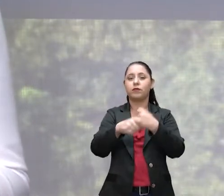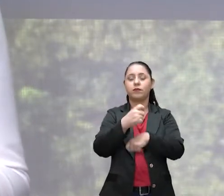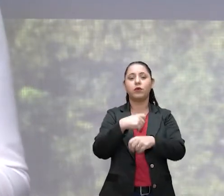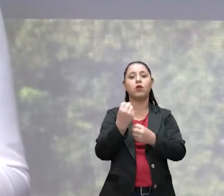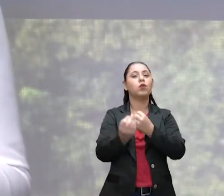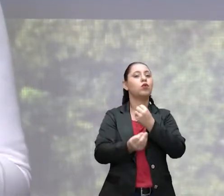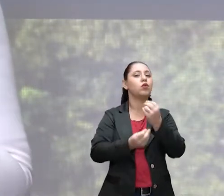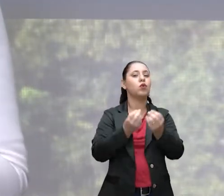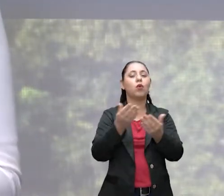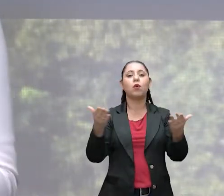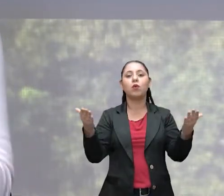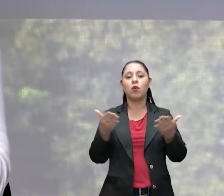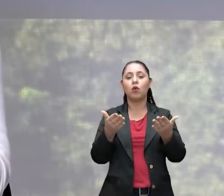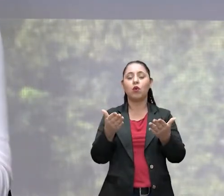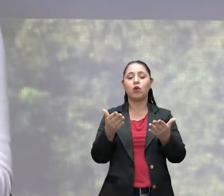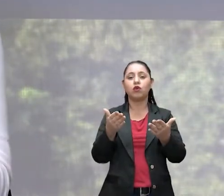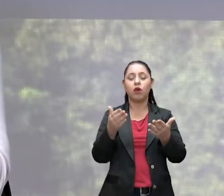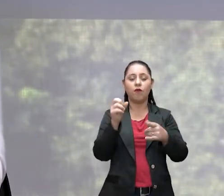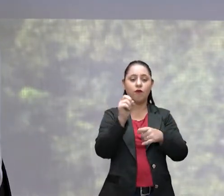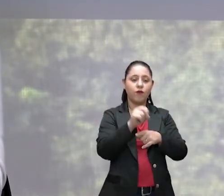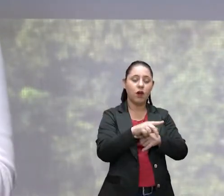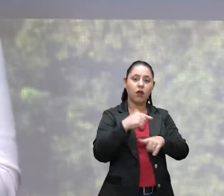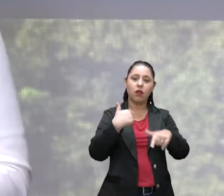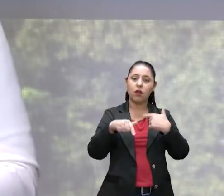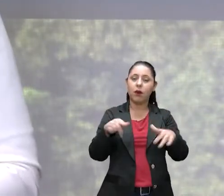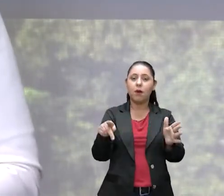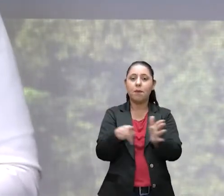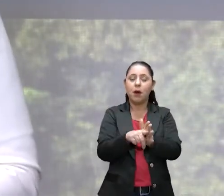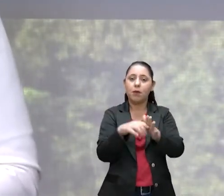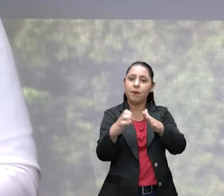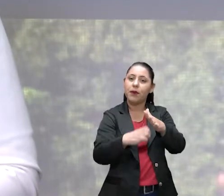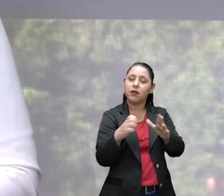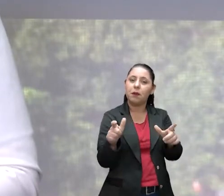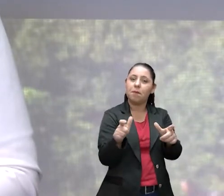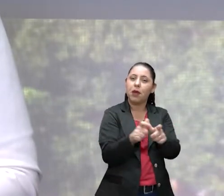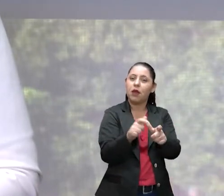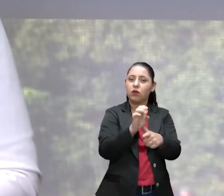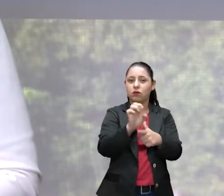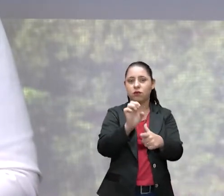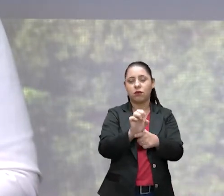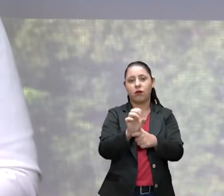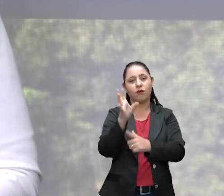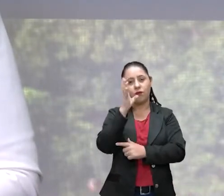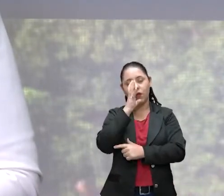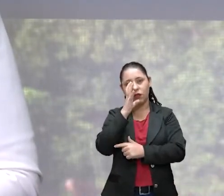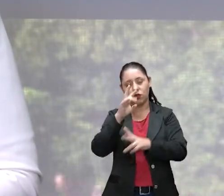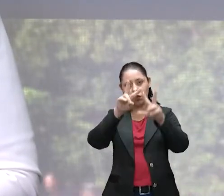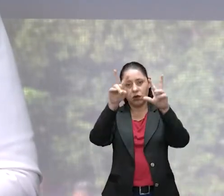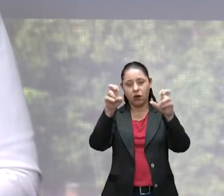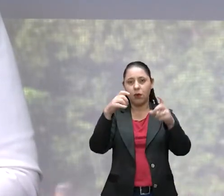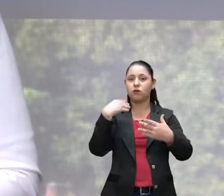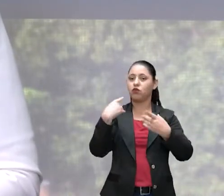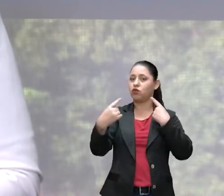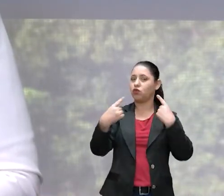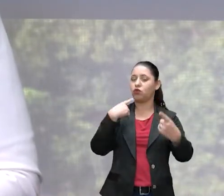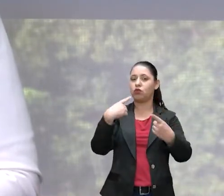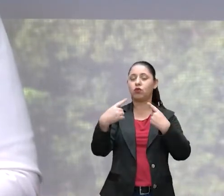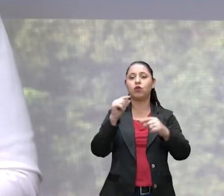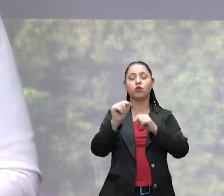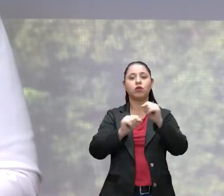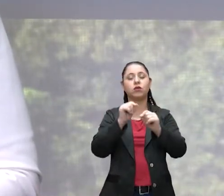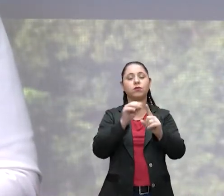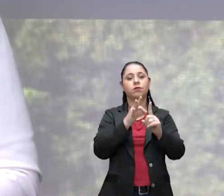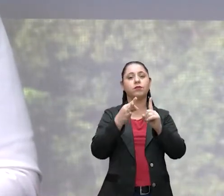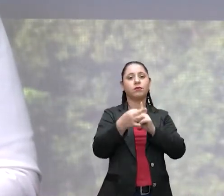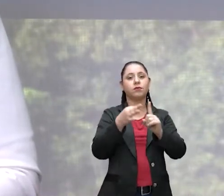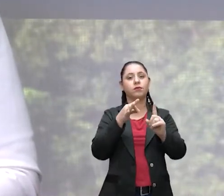de trabalho? Como que está a geração de empregos pelos pequenos negócios no Estado? Confira esse assunto